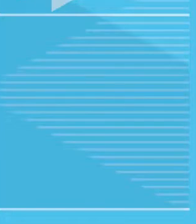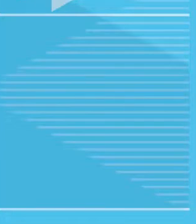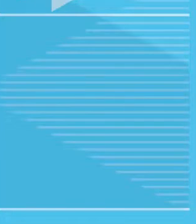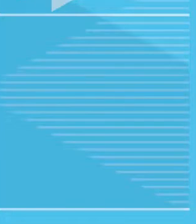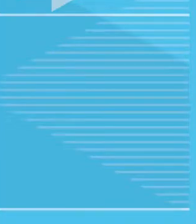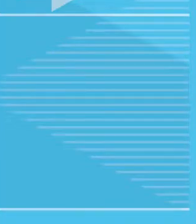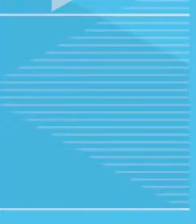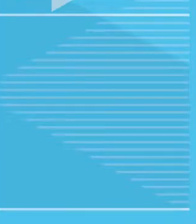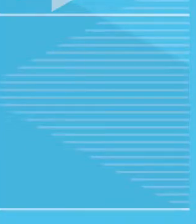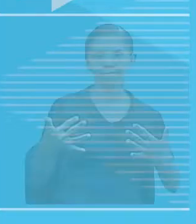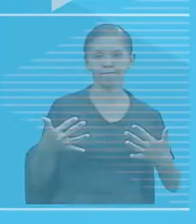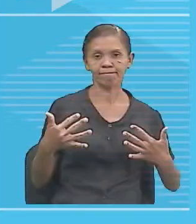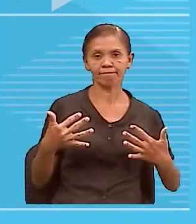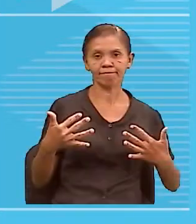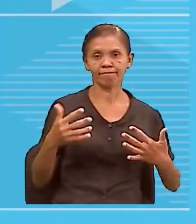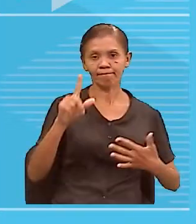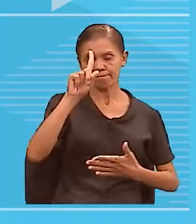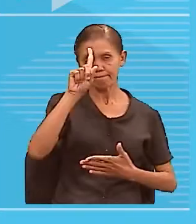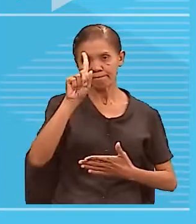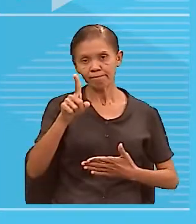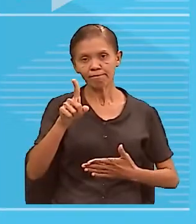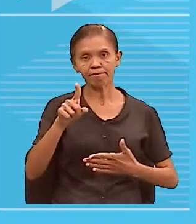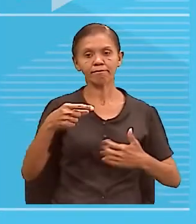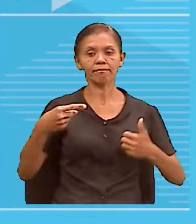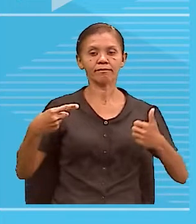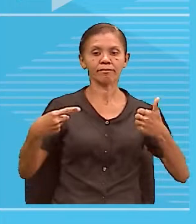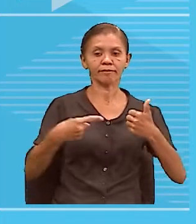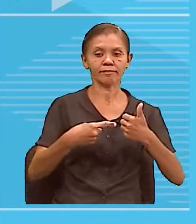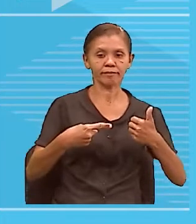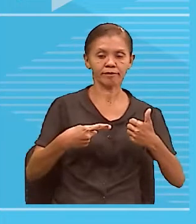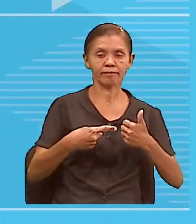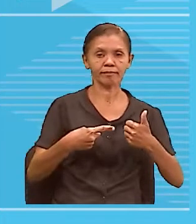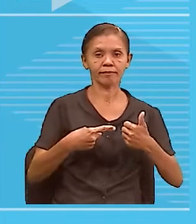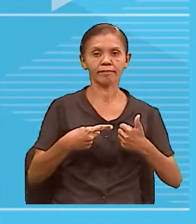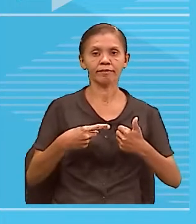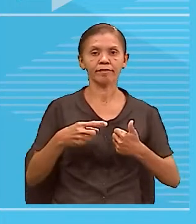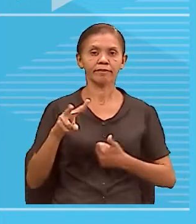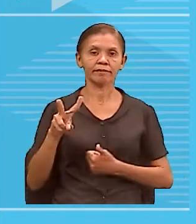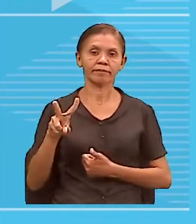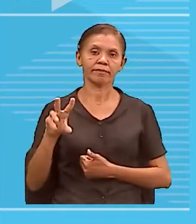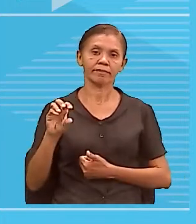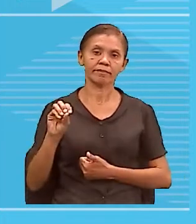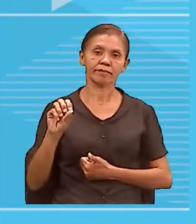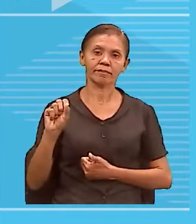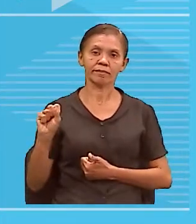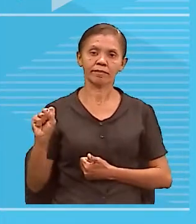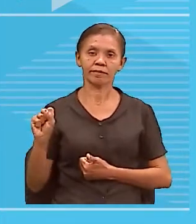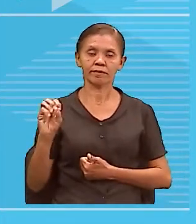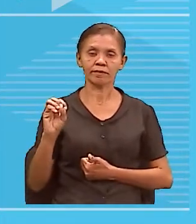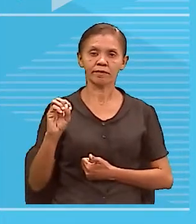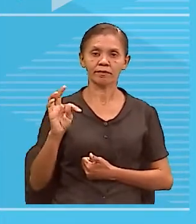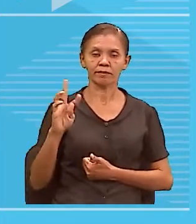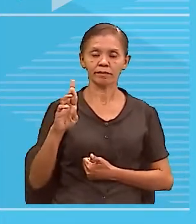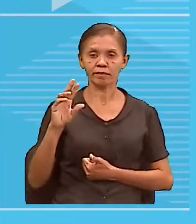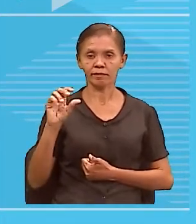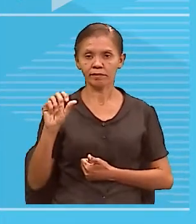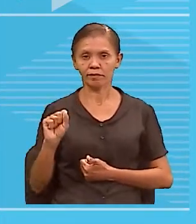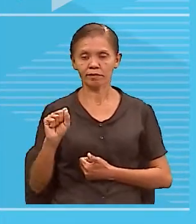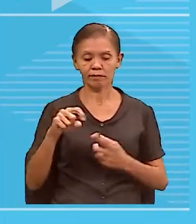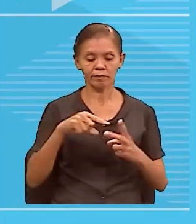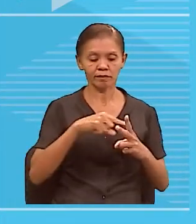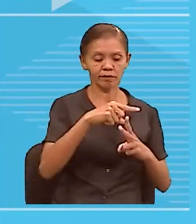é imperativo afirmativo para os outros e tem duas formas que não darem vão do presente do